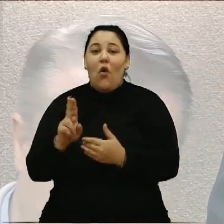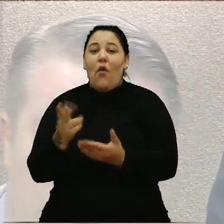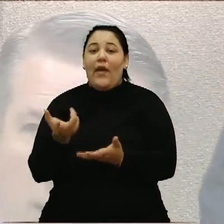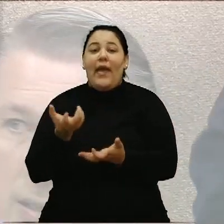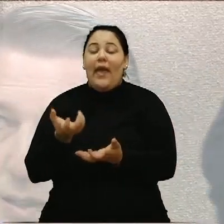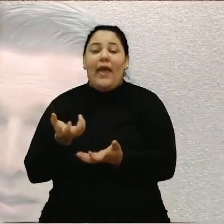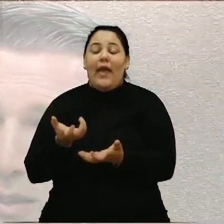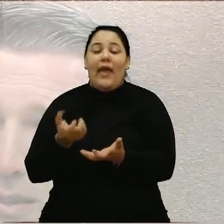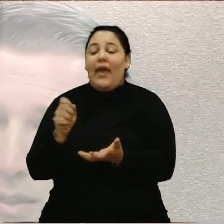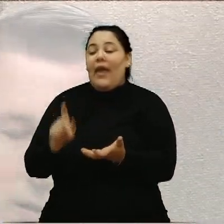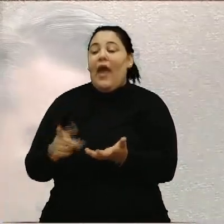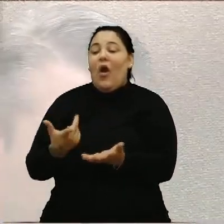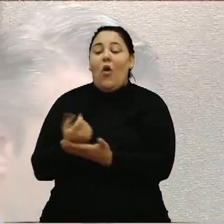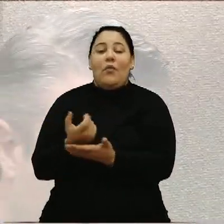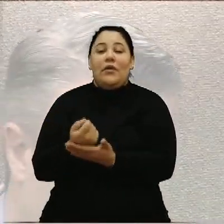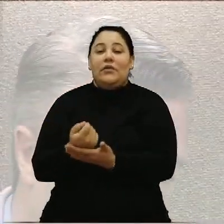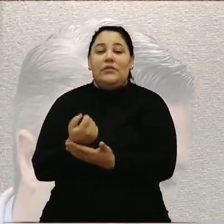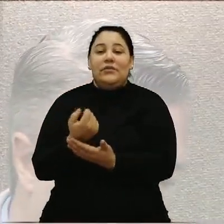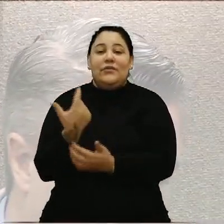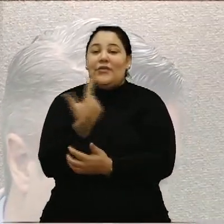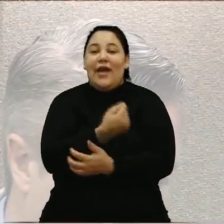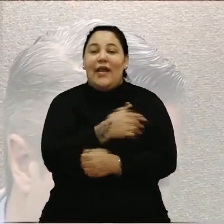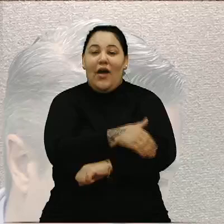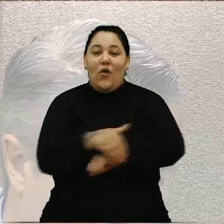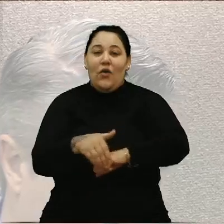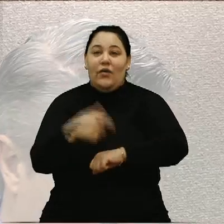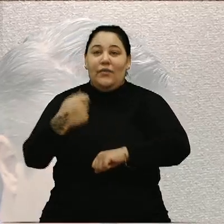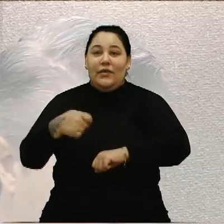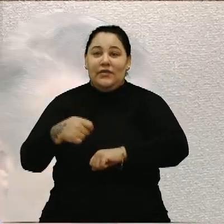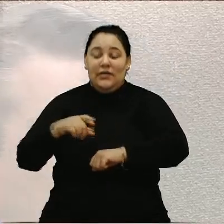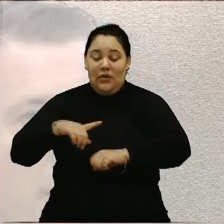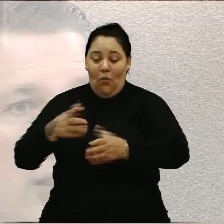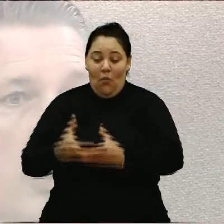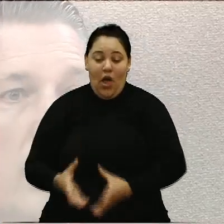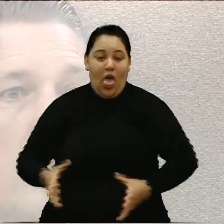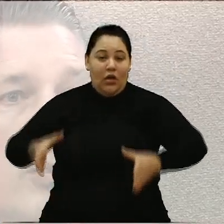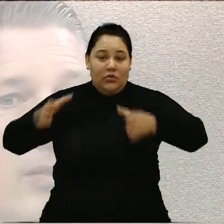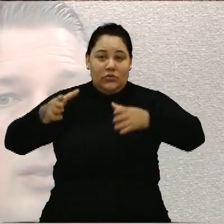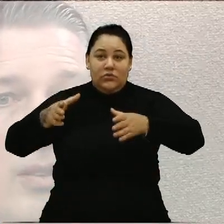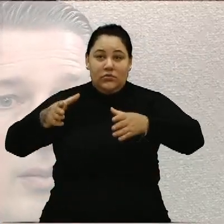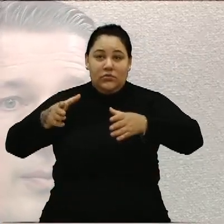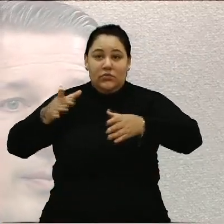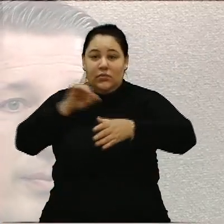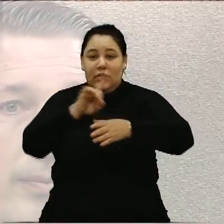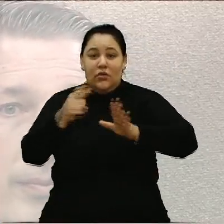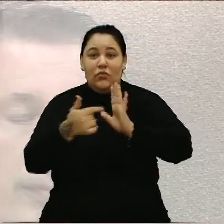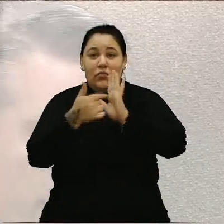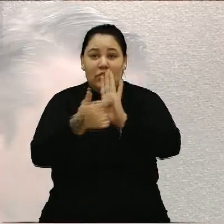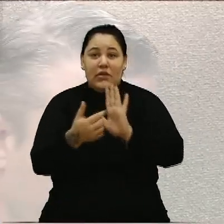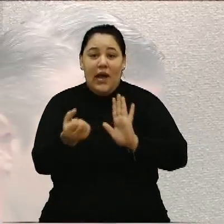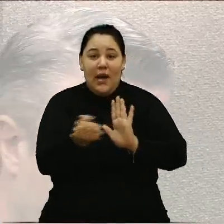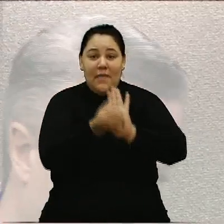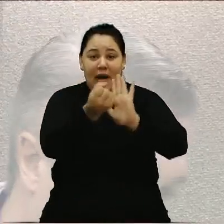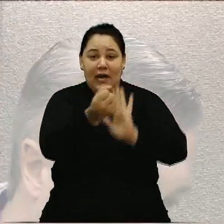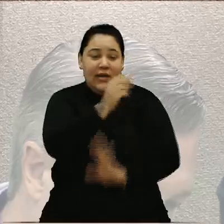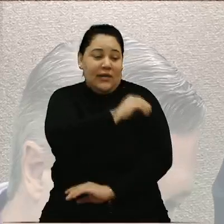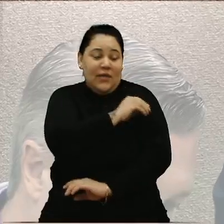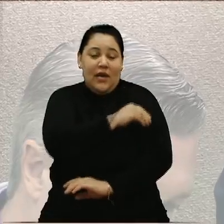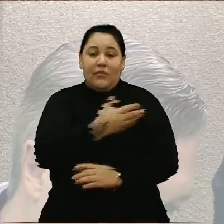sai. Tem que sair com um pacote, né, para que não apareça a marca da bebida